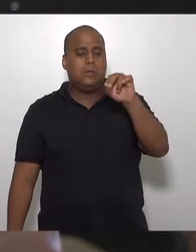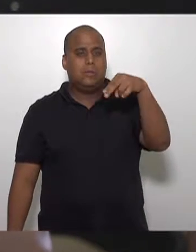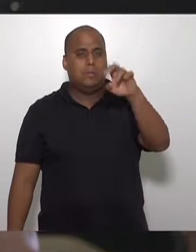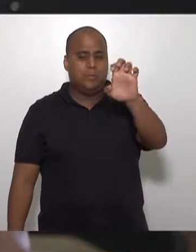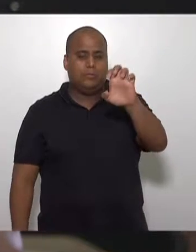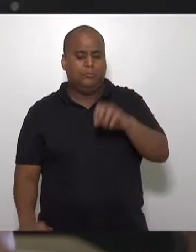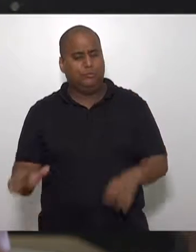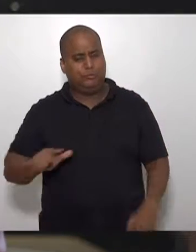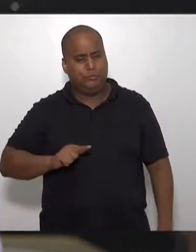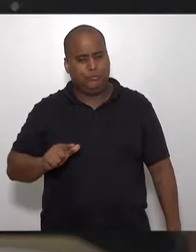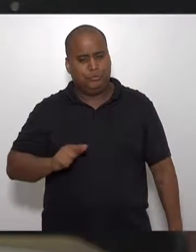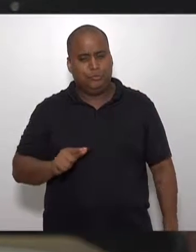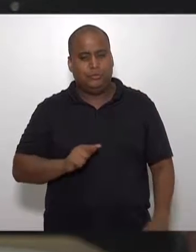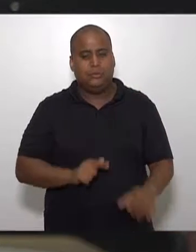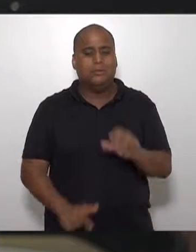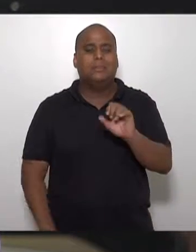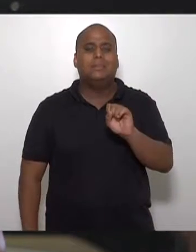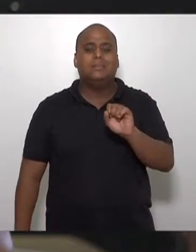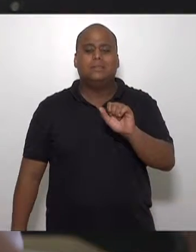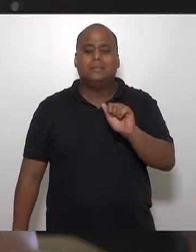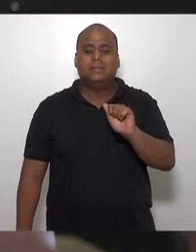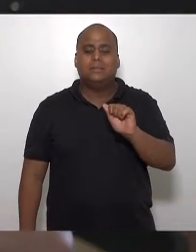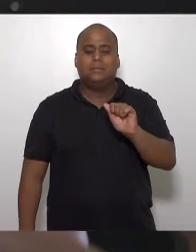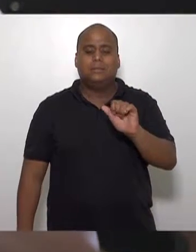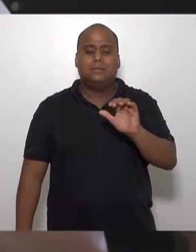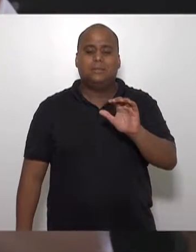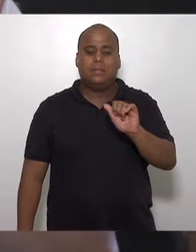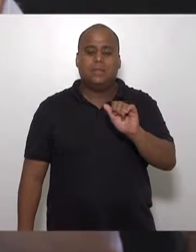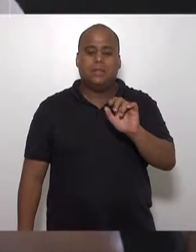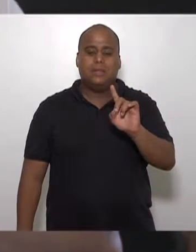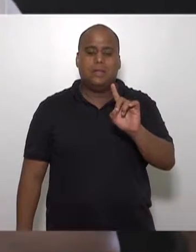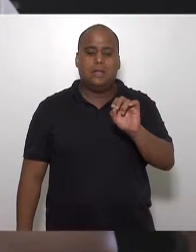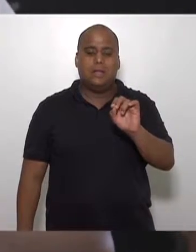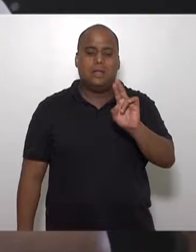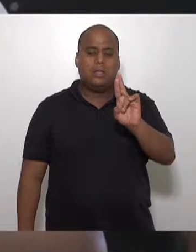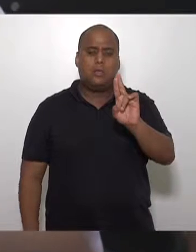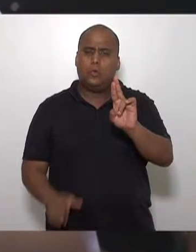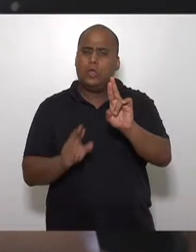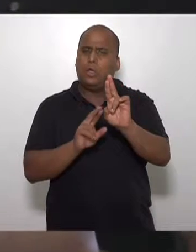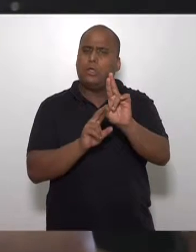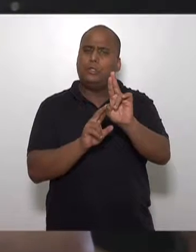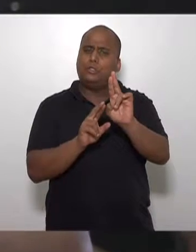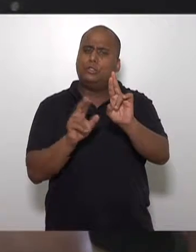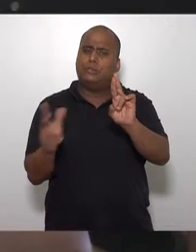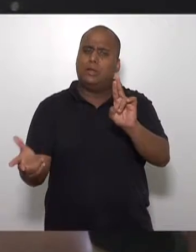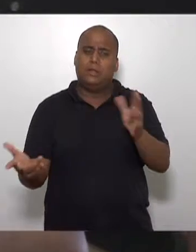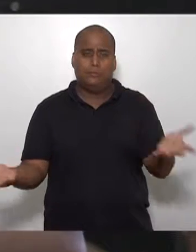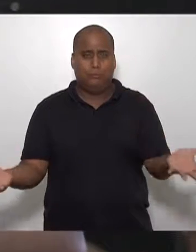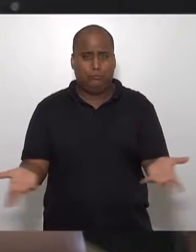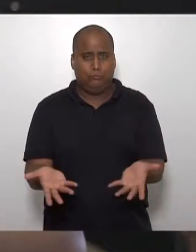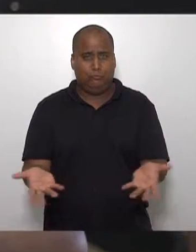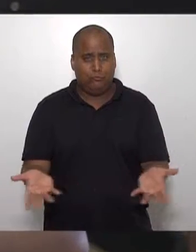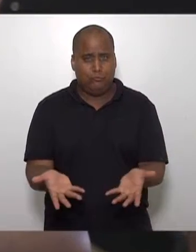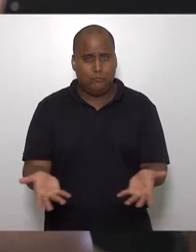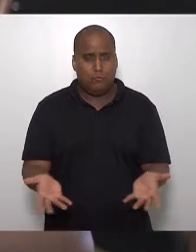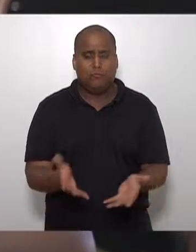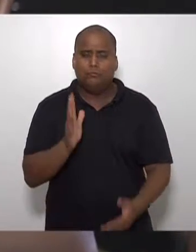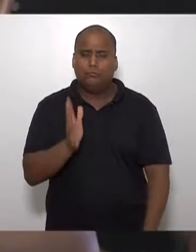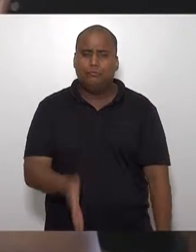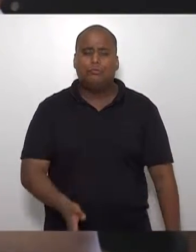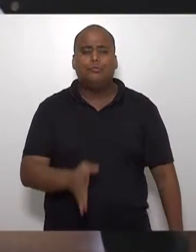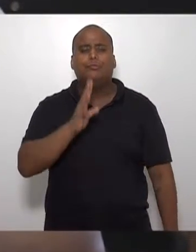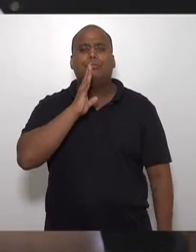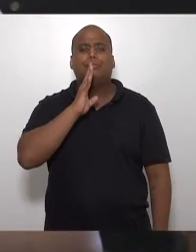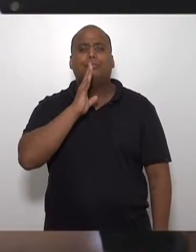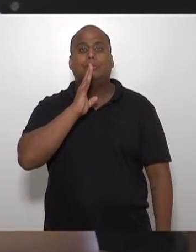sakaguchi antigo e ele tem característica diferente do trombone convencional que a gente conhece